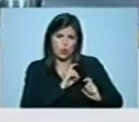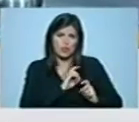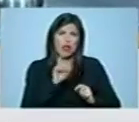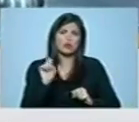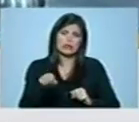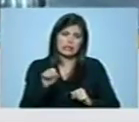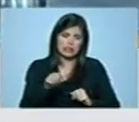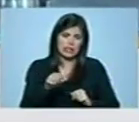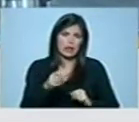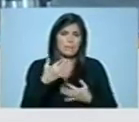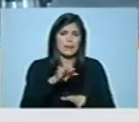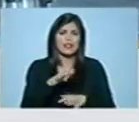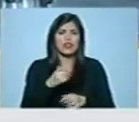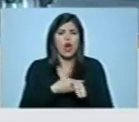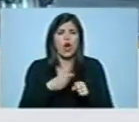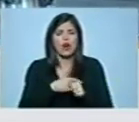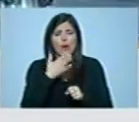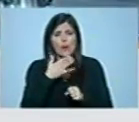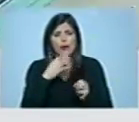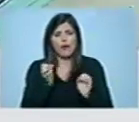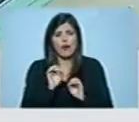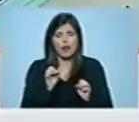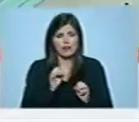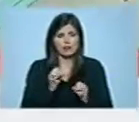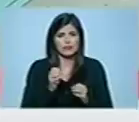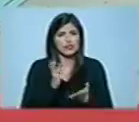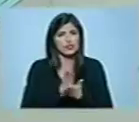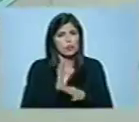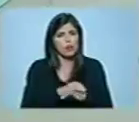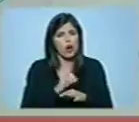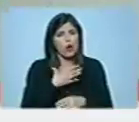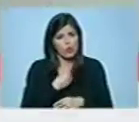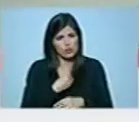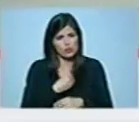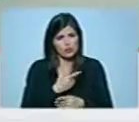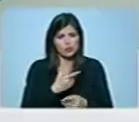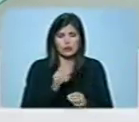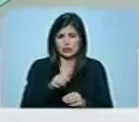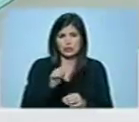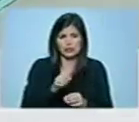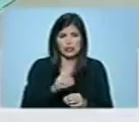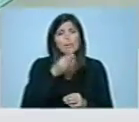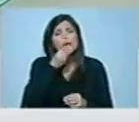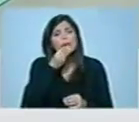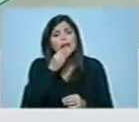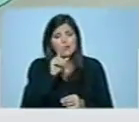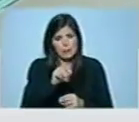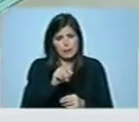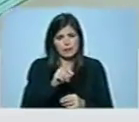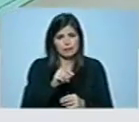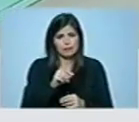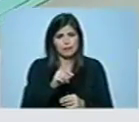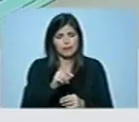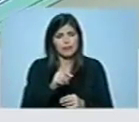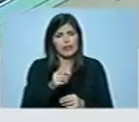couve branca nem tanto. Mas as pencas estão mas a acabar. É uma questão só de gosto ou é... É uma questão de gosto e de que e de aproveitar a